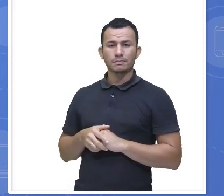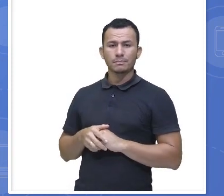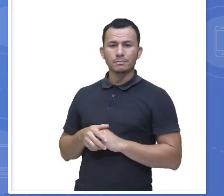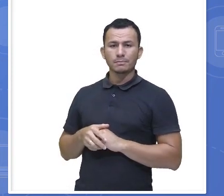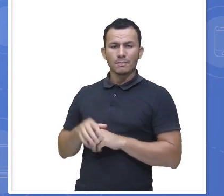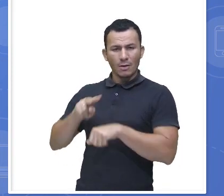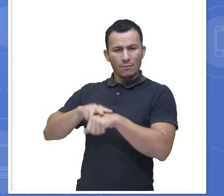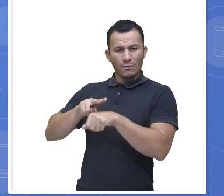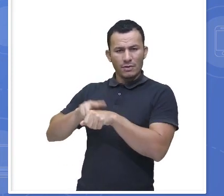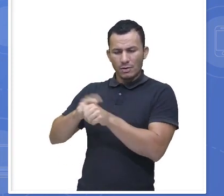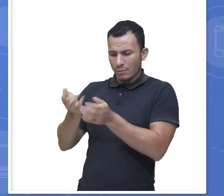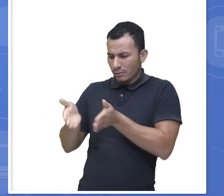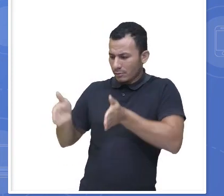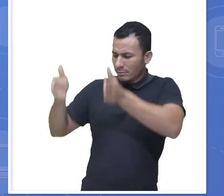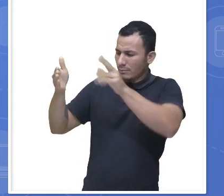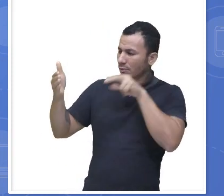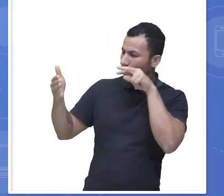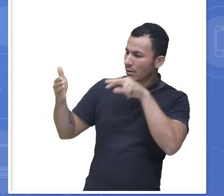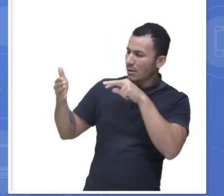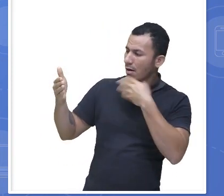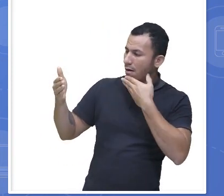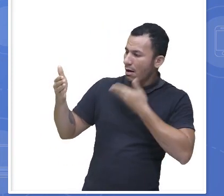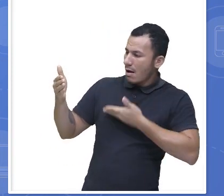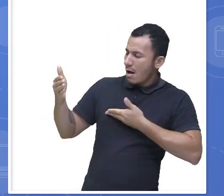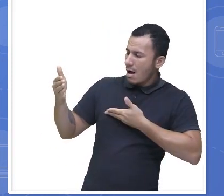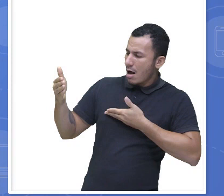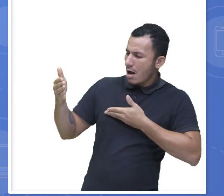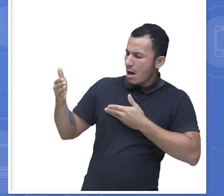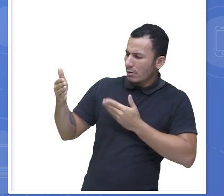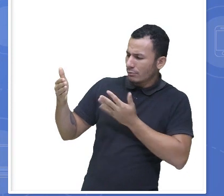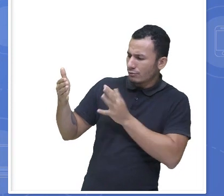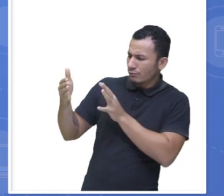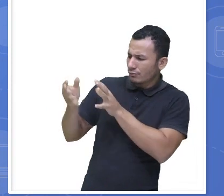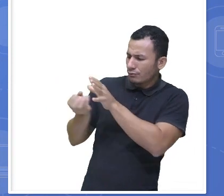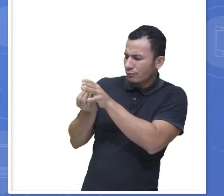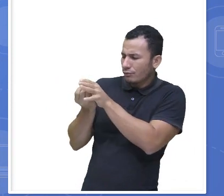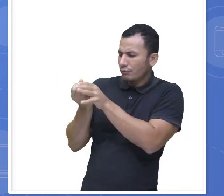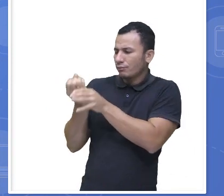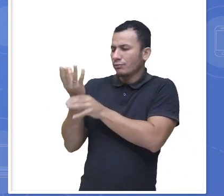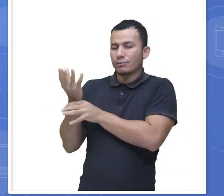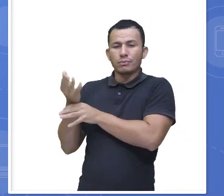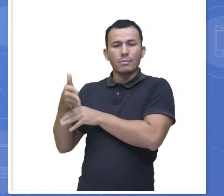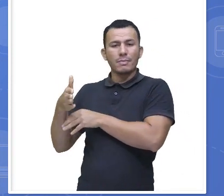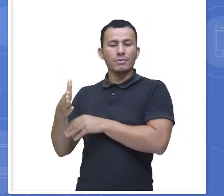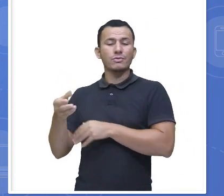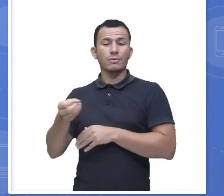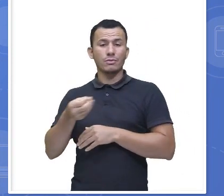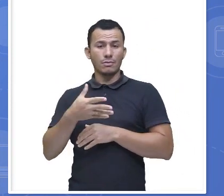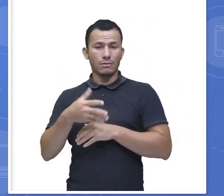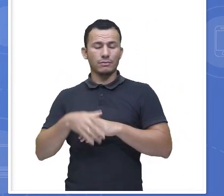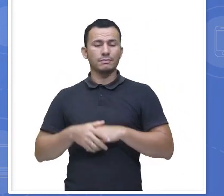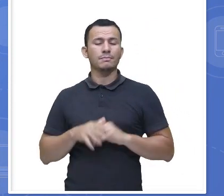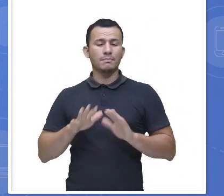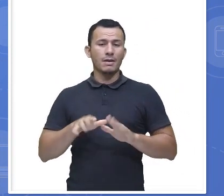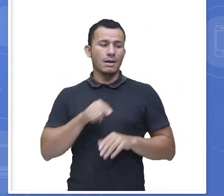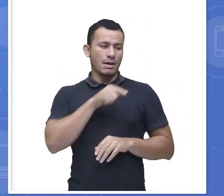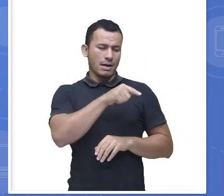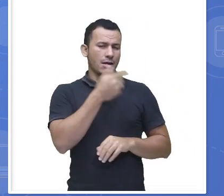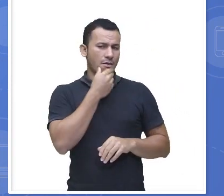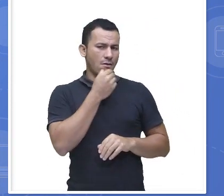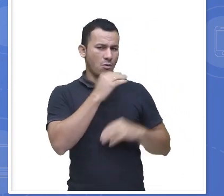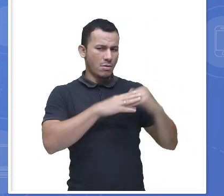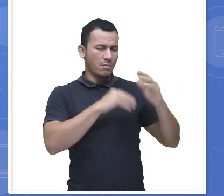pintor assistia surpreendido à chegada do novo peixe. Muito bem. O problema do artista era